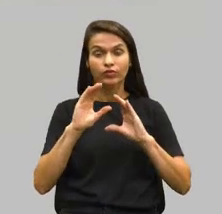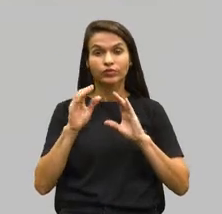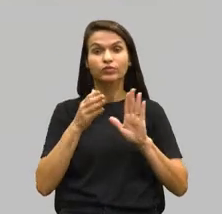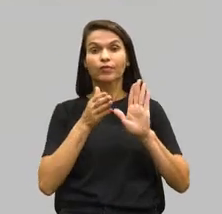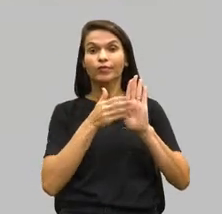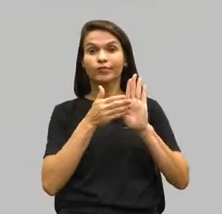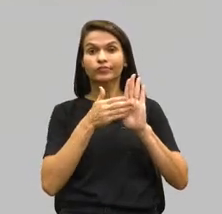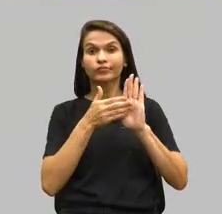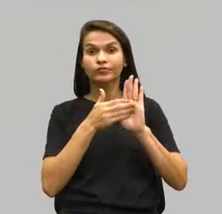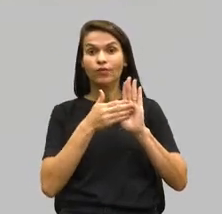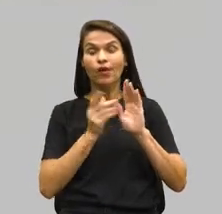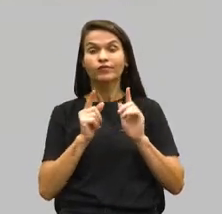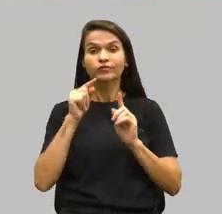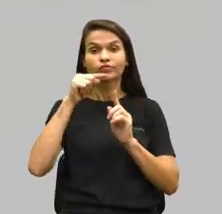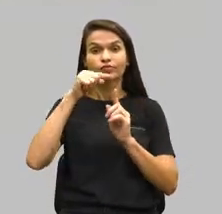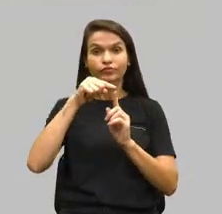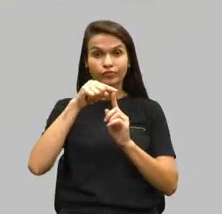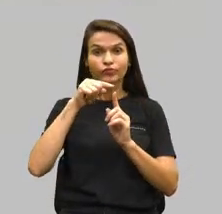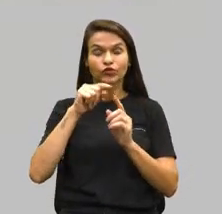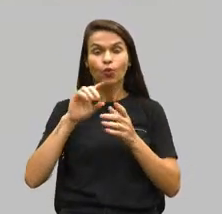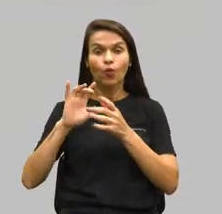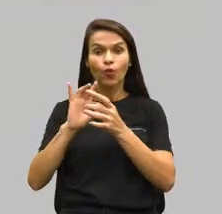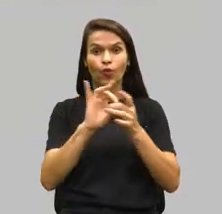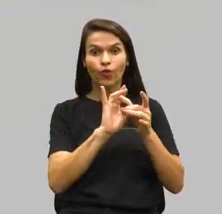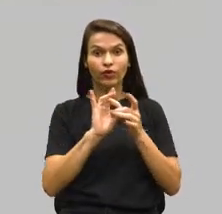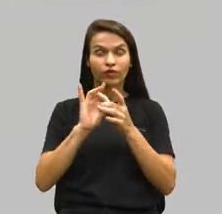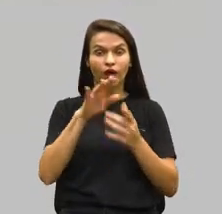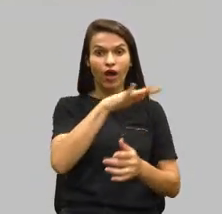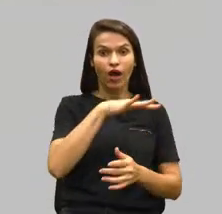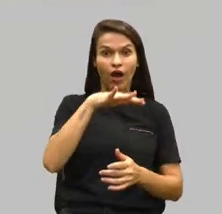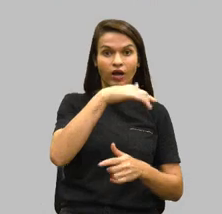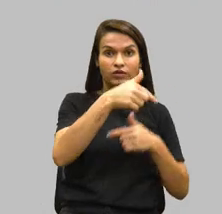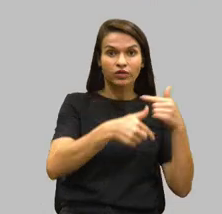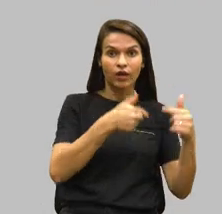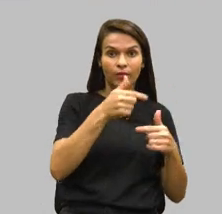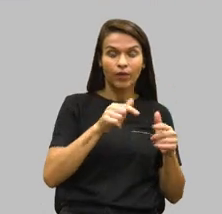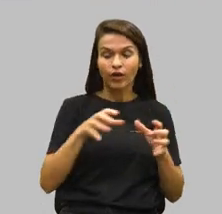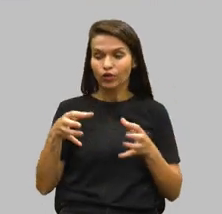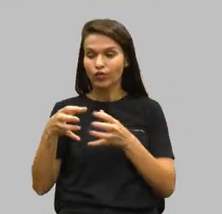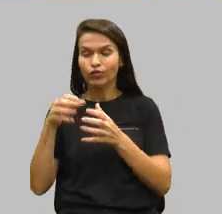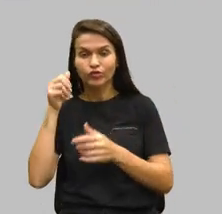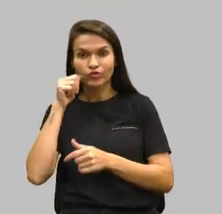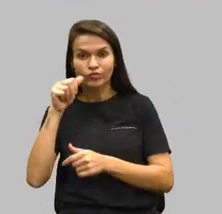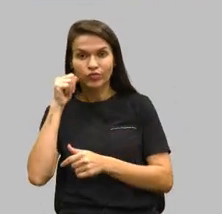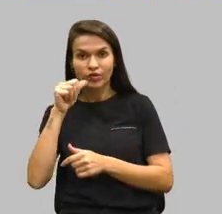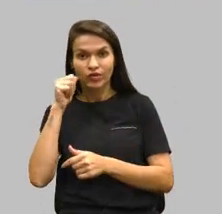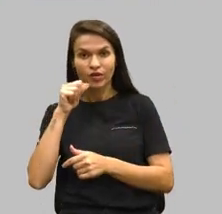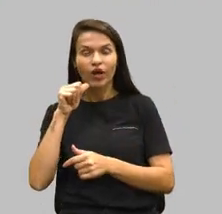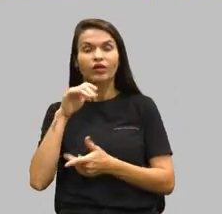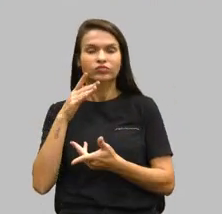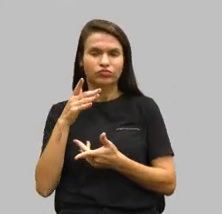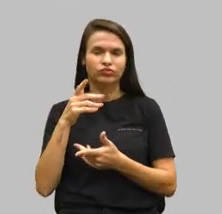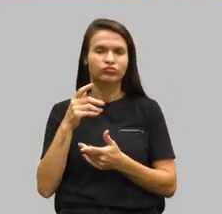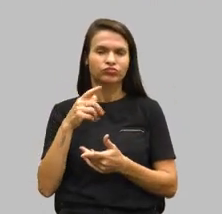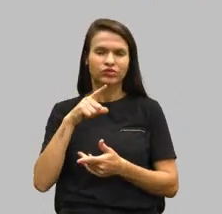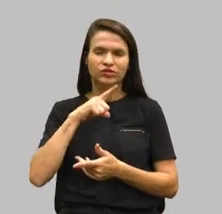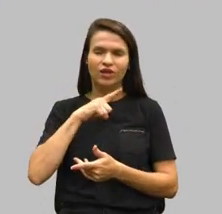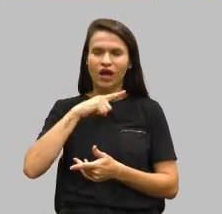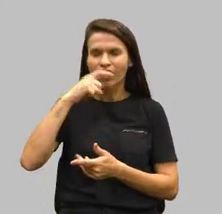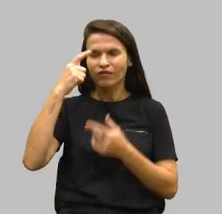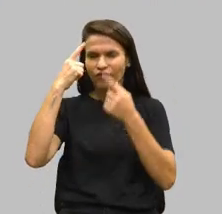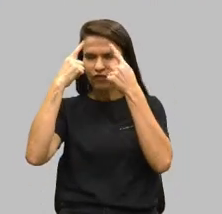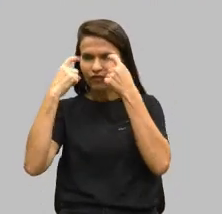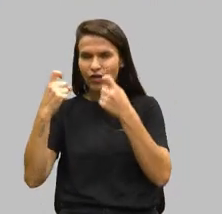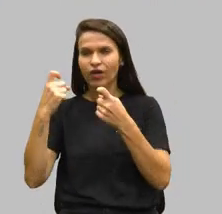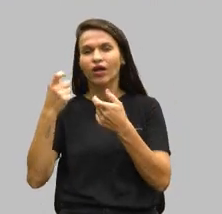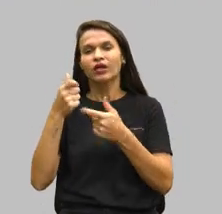que é o propósito de unificar mercado de trabalho e mulheres em situação de violência doméstica que querem ingressar